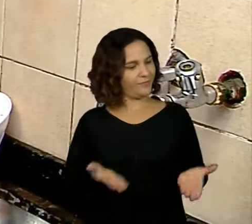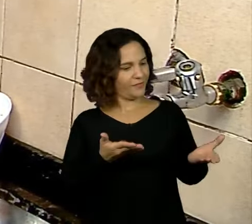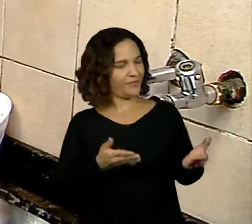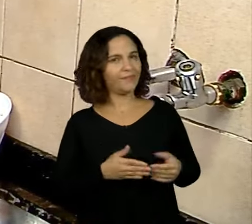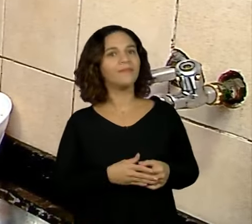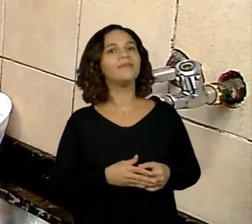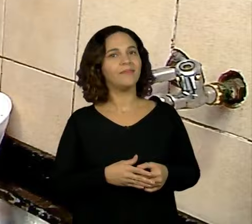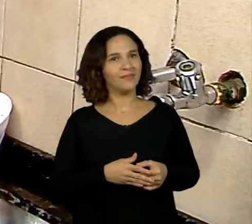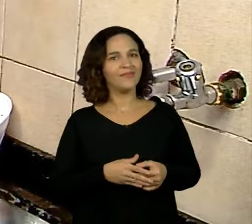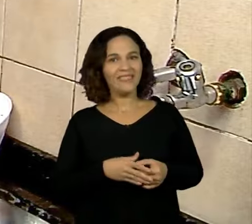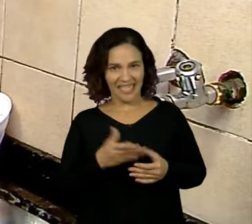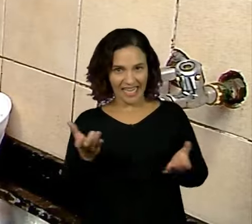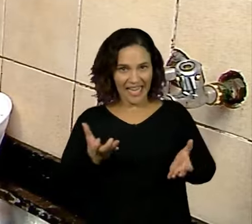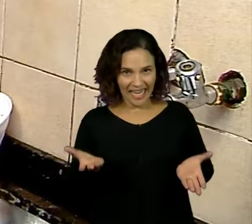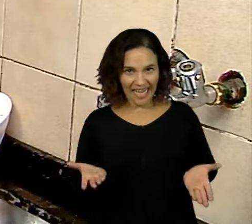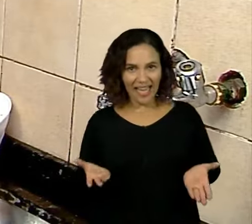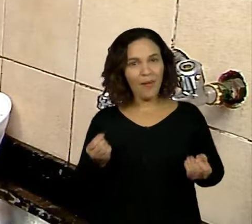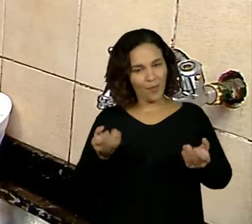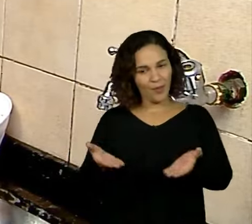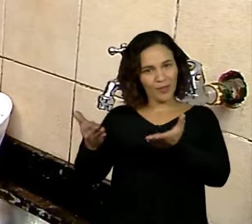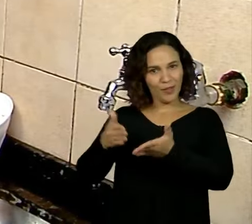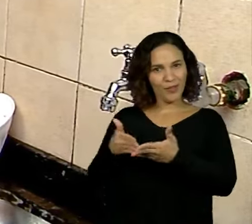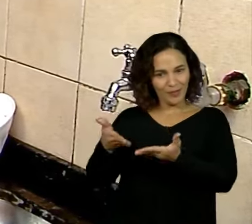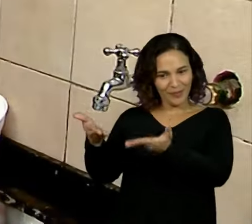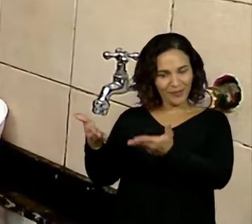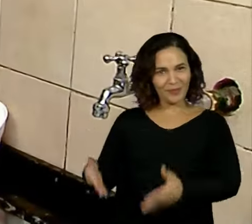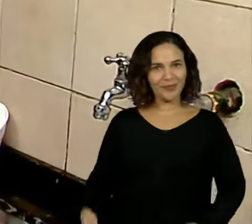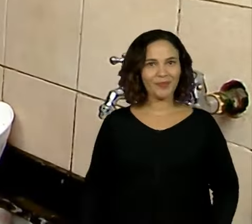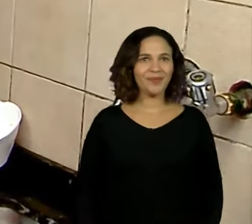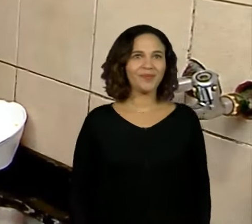Comer você quer, né? Então você pode começar.